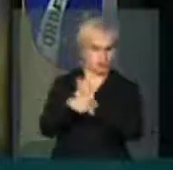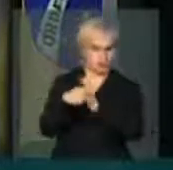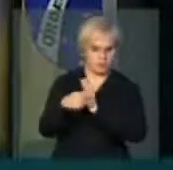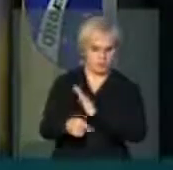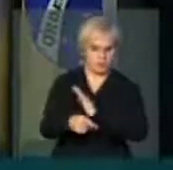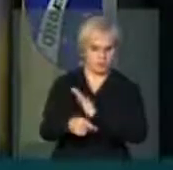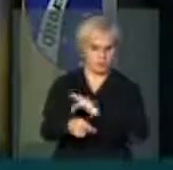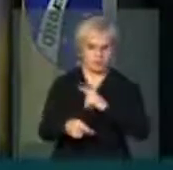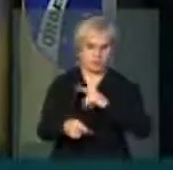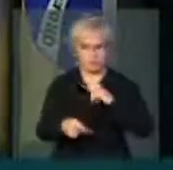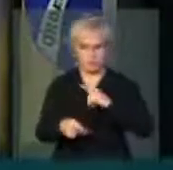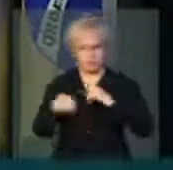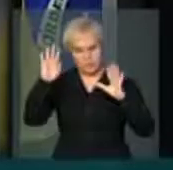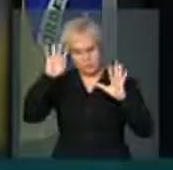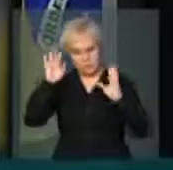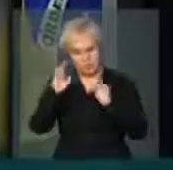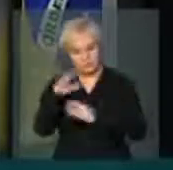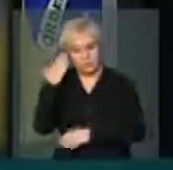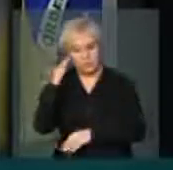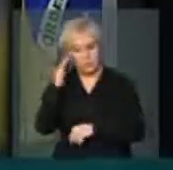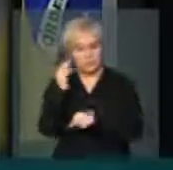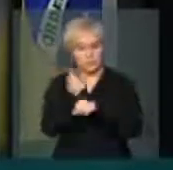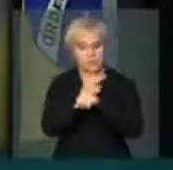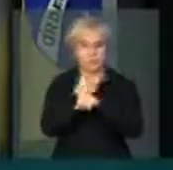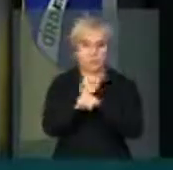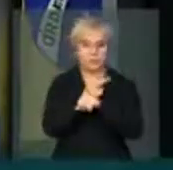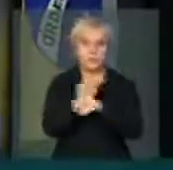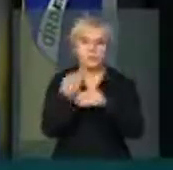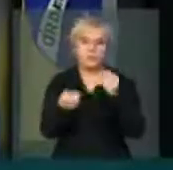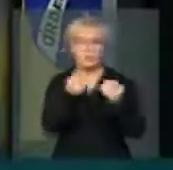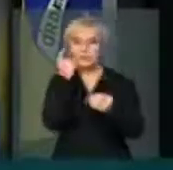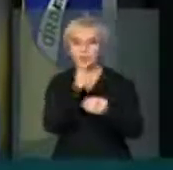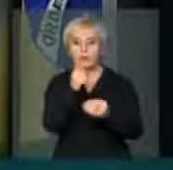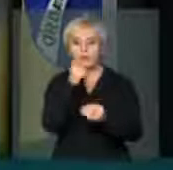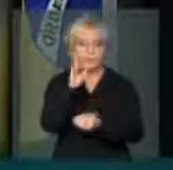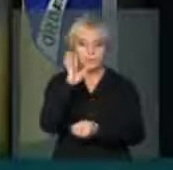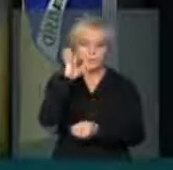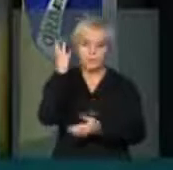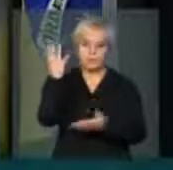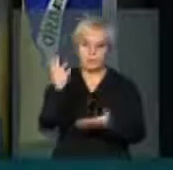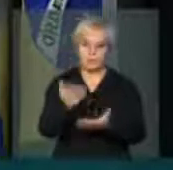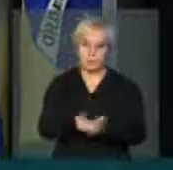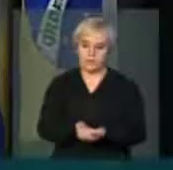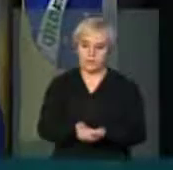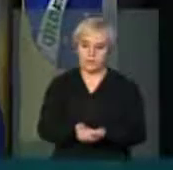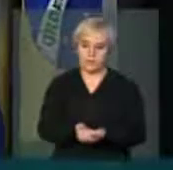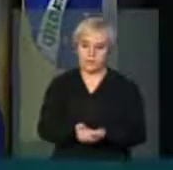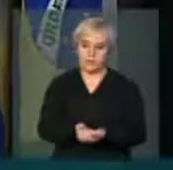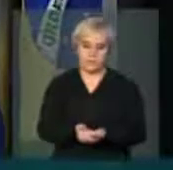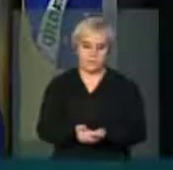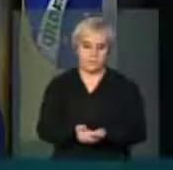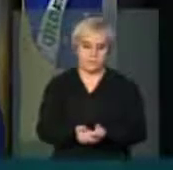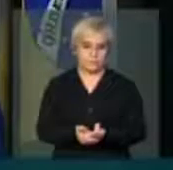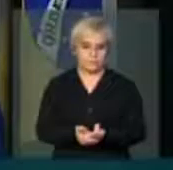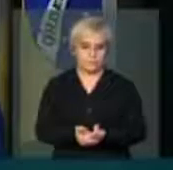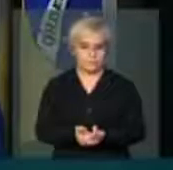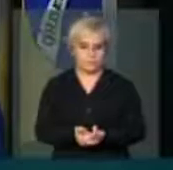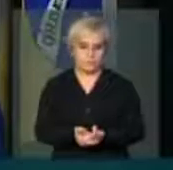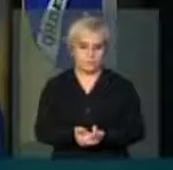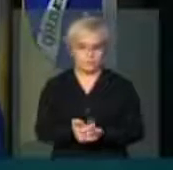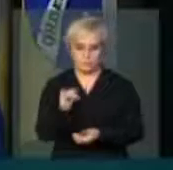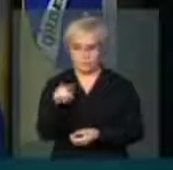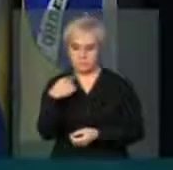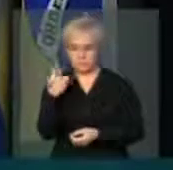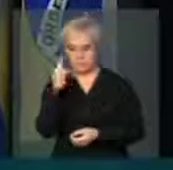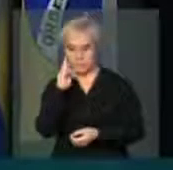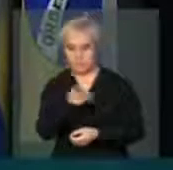crise, mas principalmente sobre como dela sair. A sensação de déjà vu, de que já vimos este